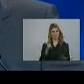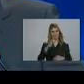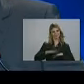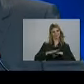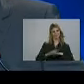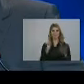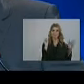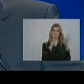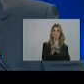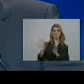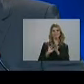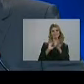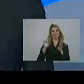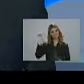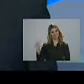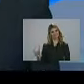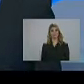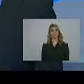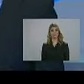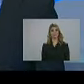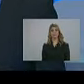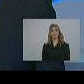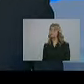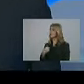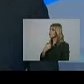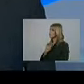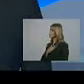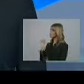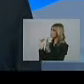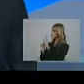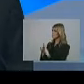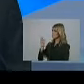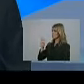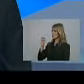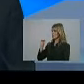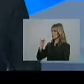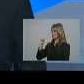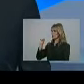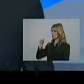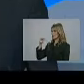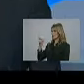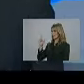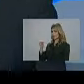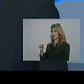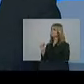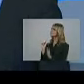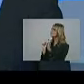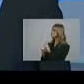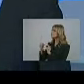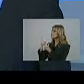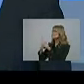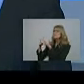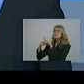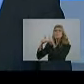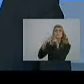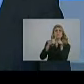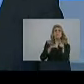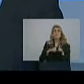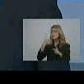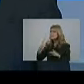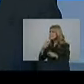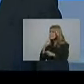sua pergunta. Quem o senhor escolhe? Eu queria fazer pergunta ao Bolsonaro. Ok. Bolsonaro, dos problemas maiores da nossa